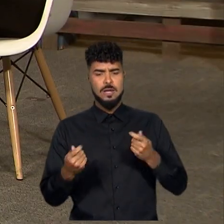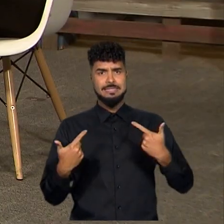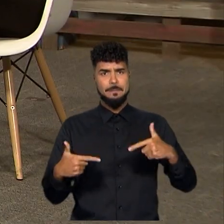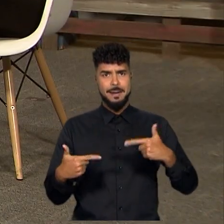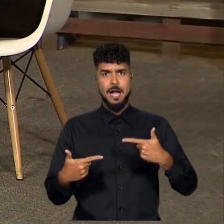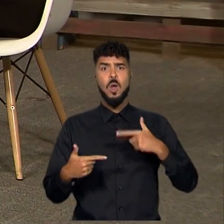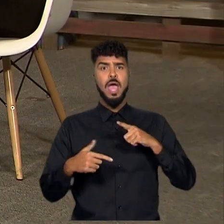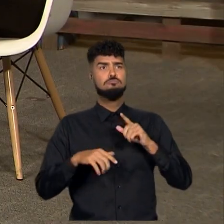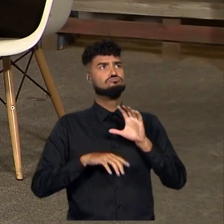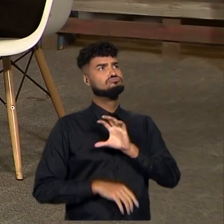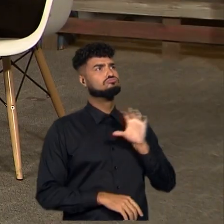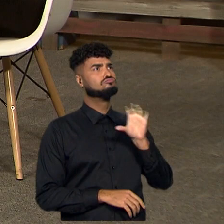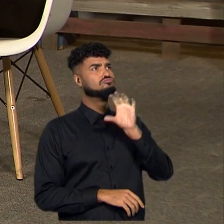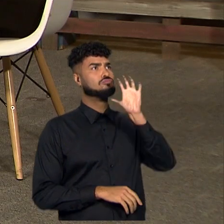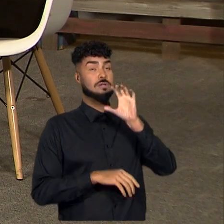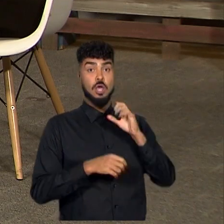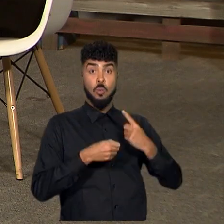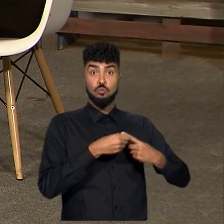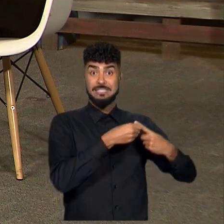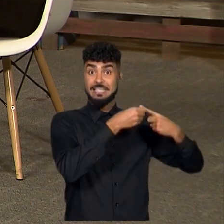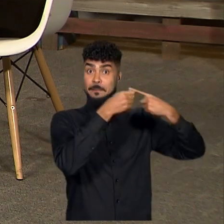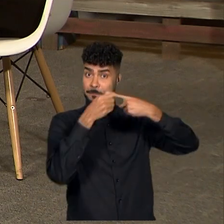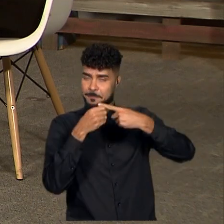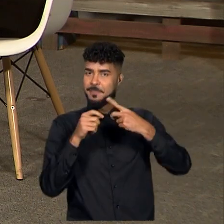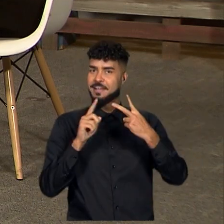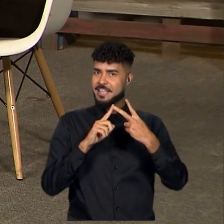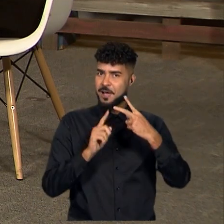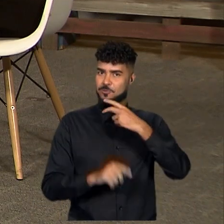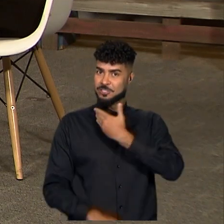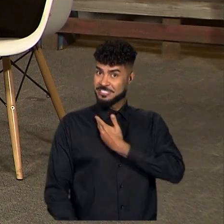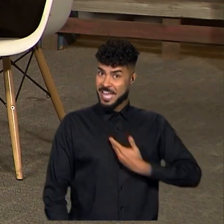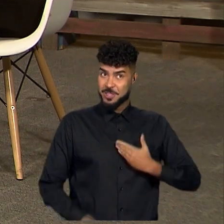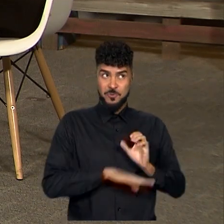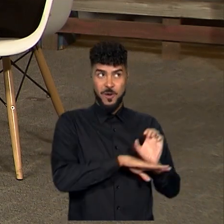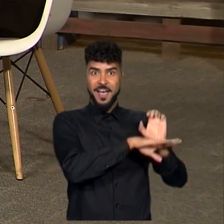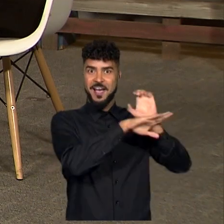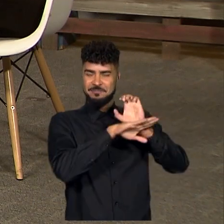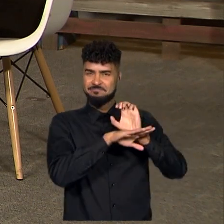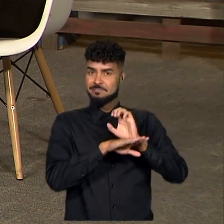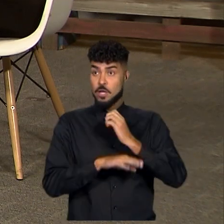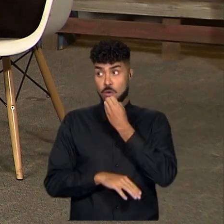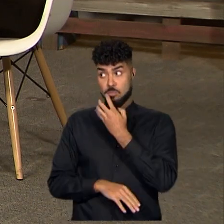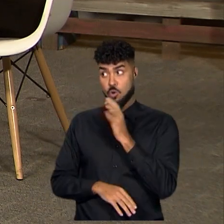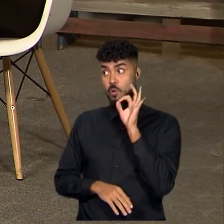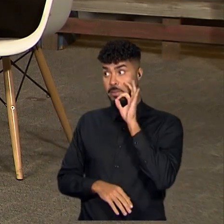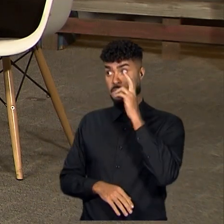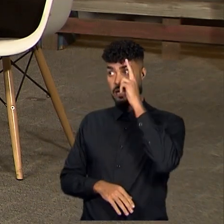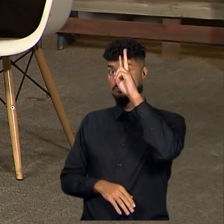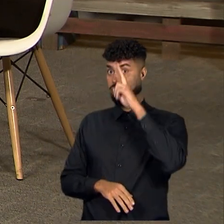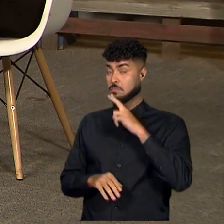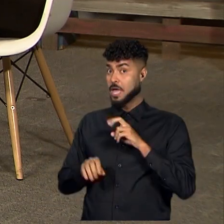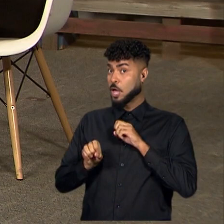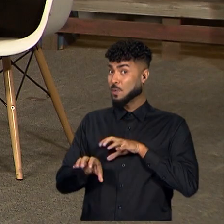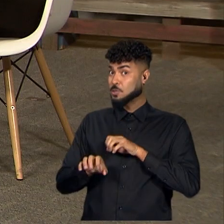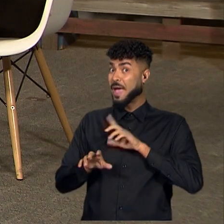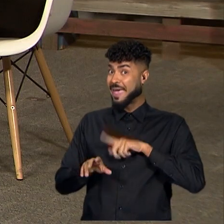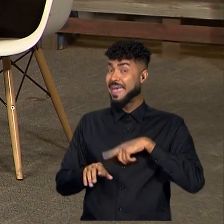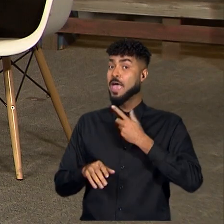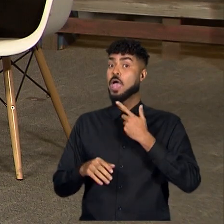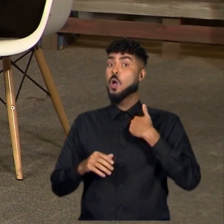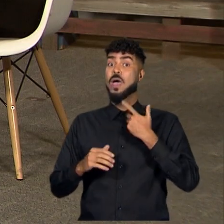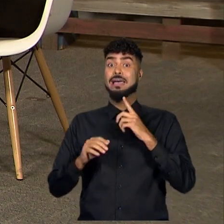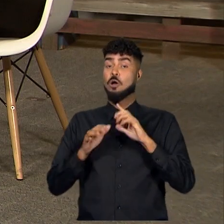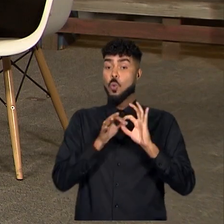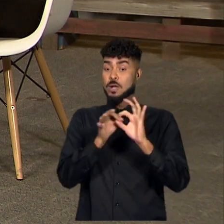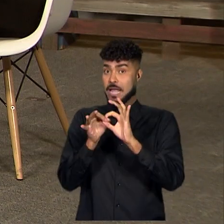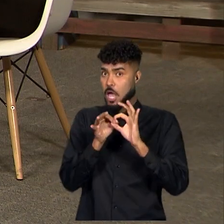entes municipais e estaduais. É bom a gente lembrar, né, Roberta, que a educação ela é feita nos 3 níveis de governo. Então, na esfera da